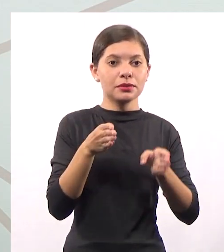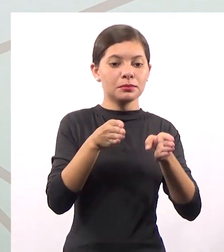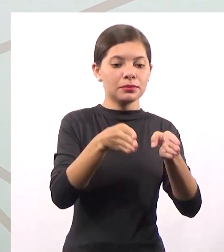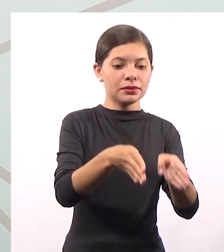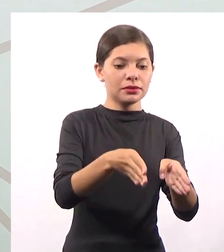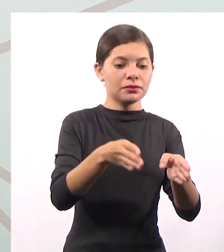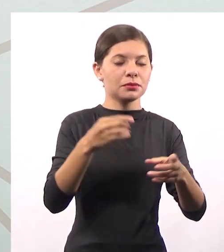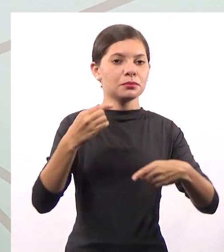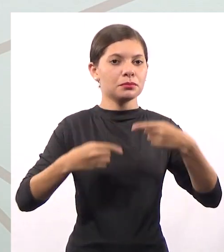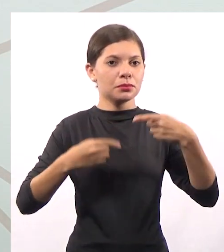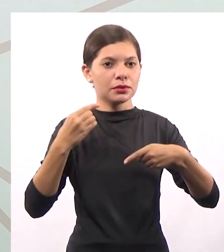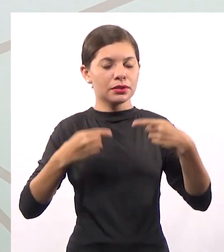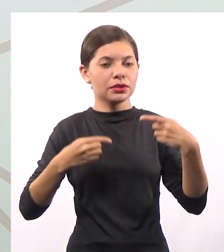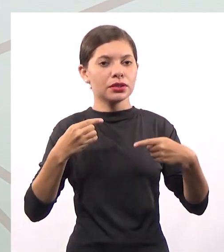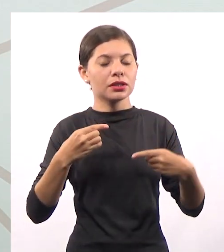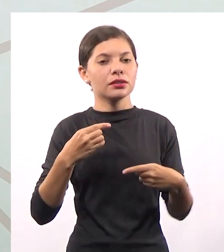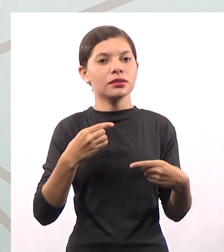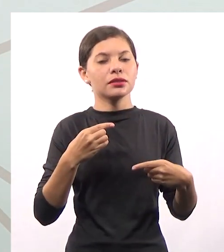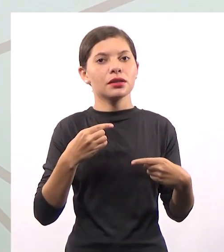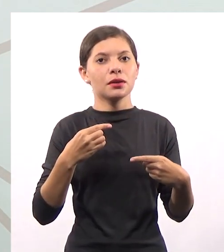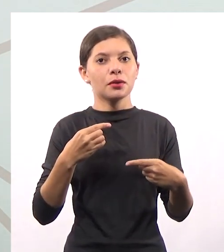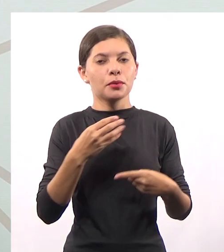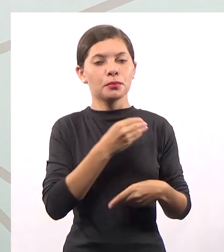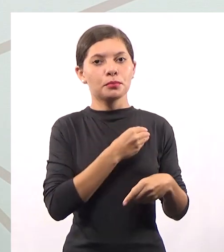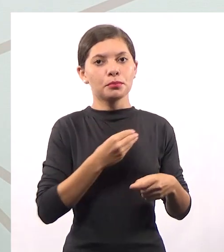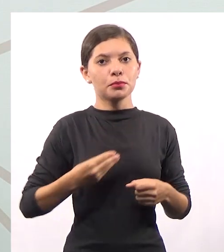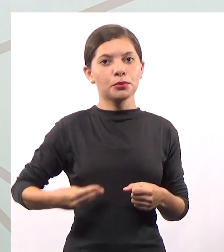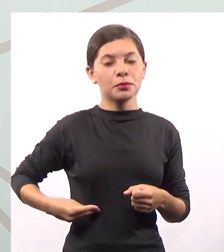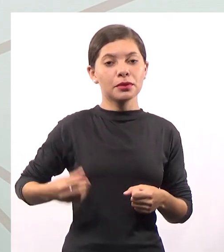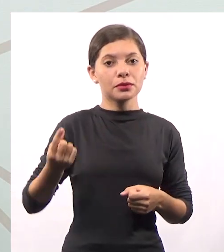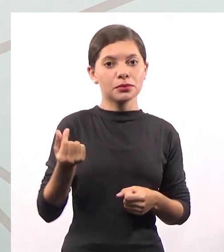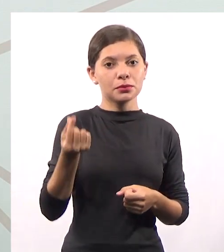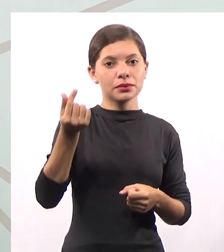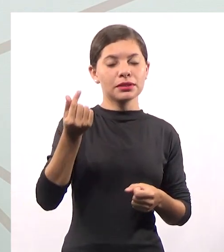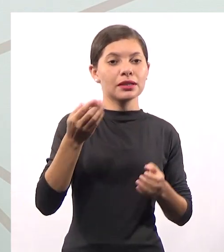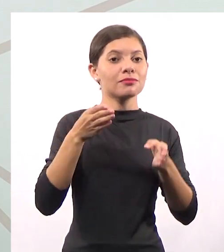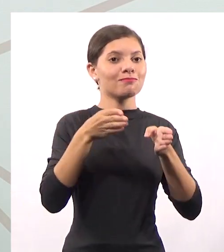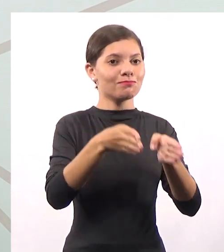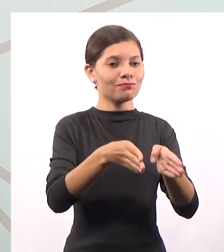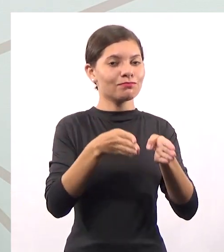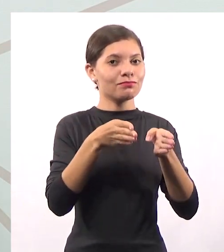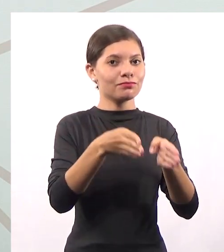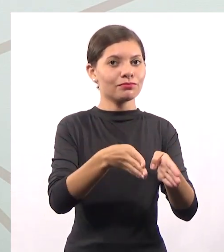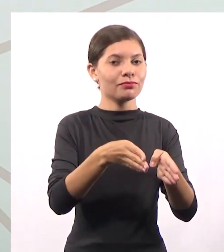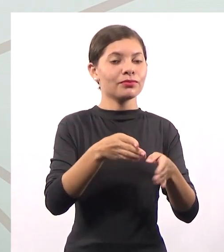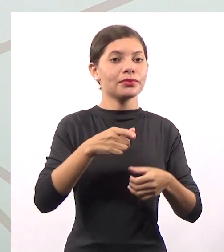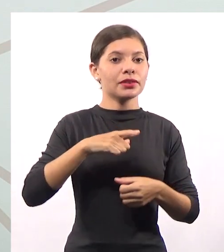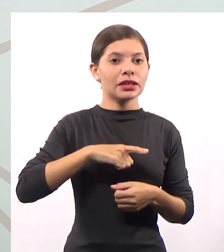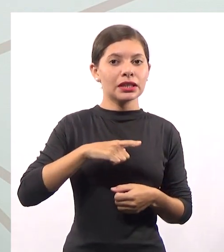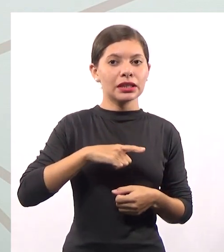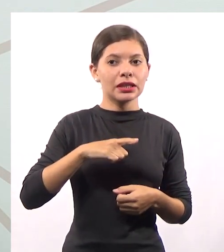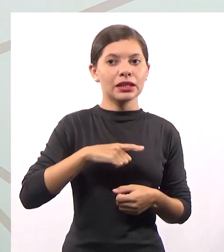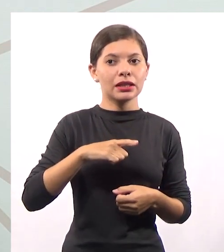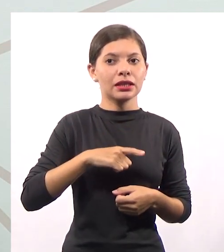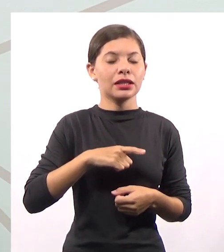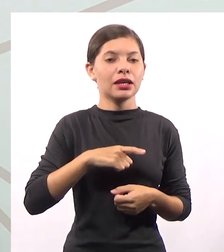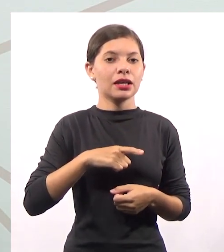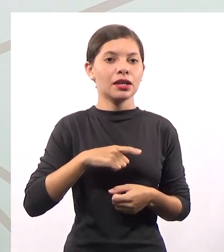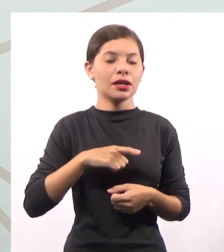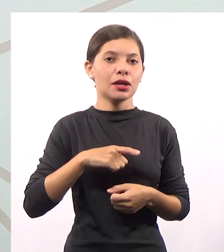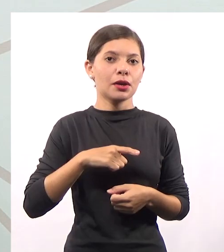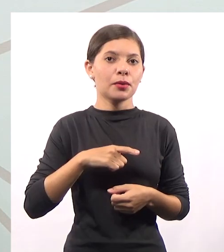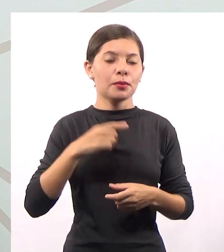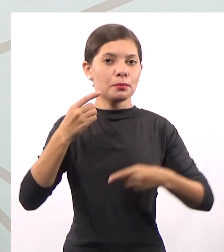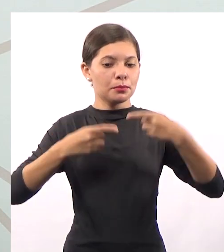Existem políticas públicas com recursos de outras origens destinados especificamente para isso. Então, existem programas